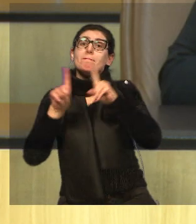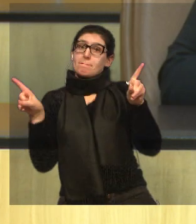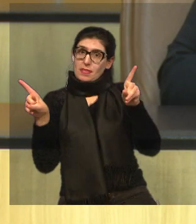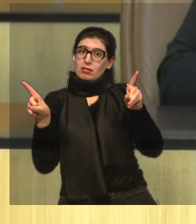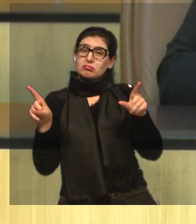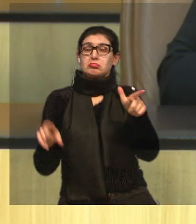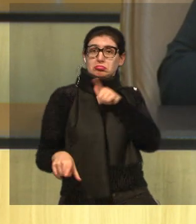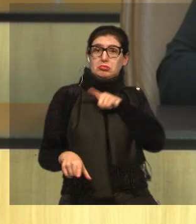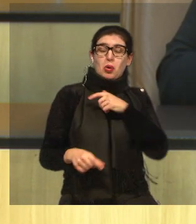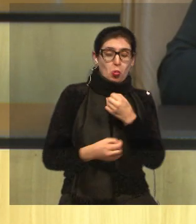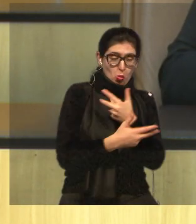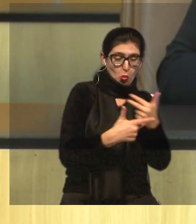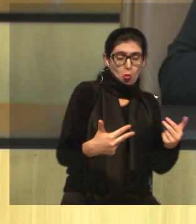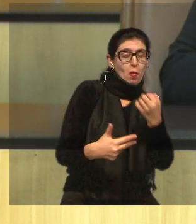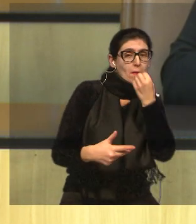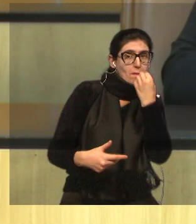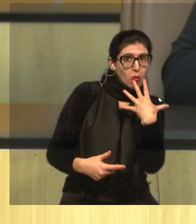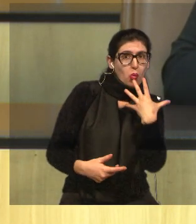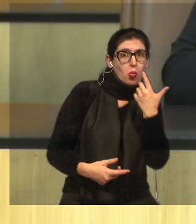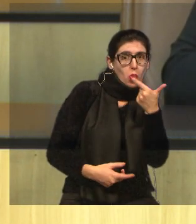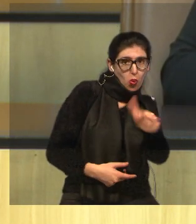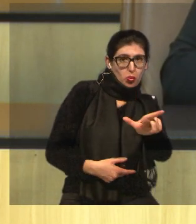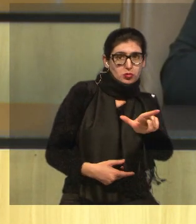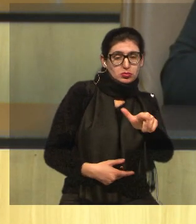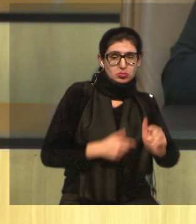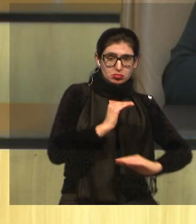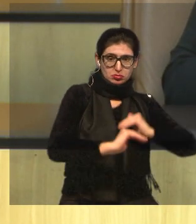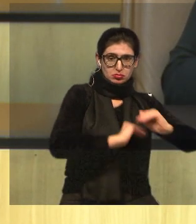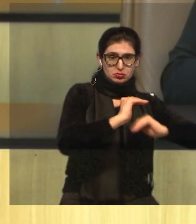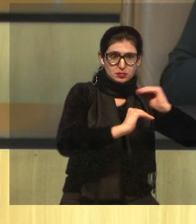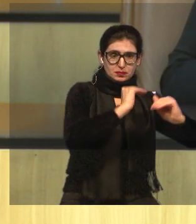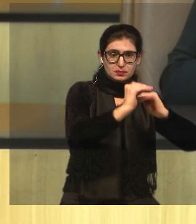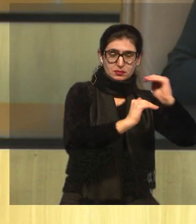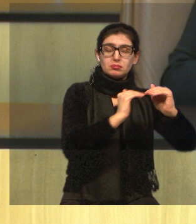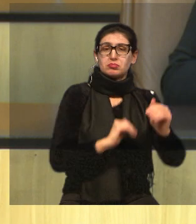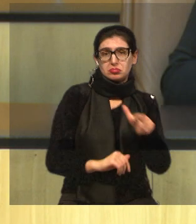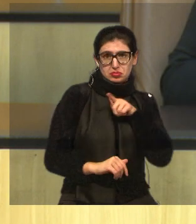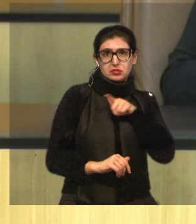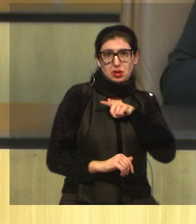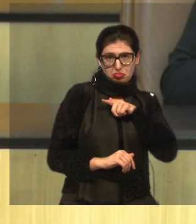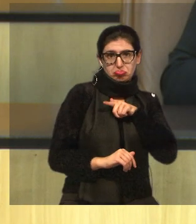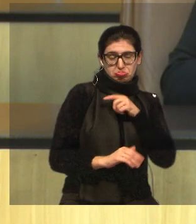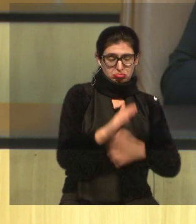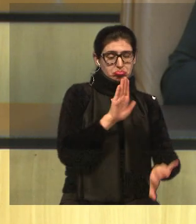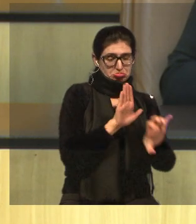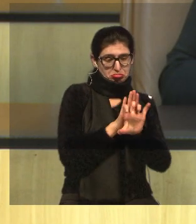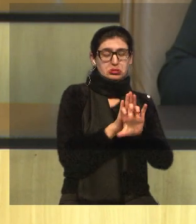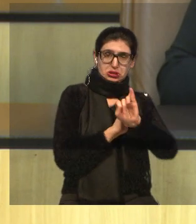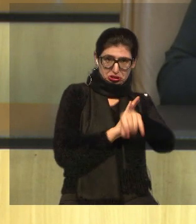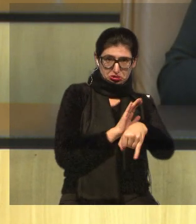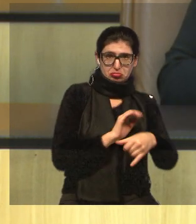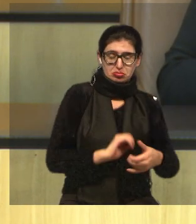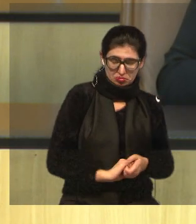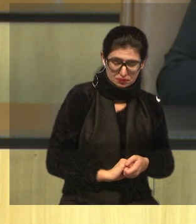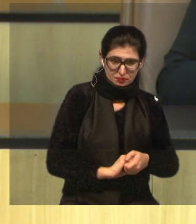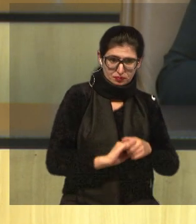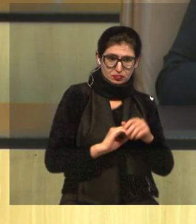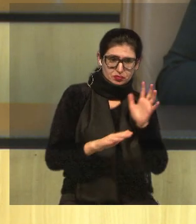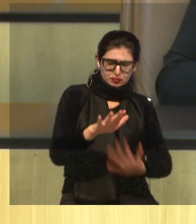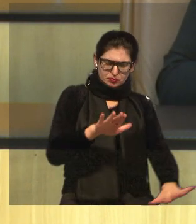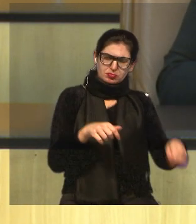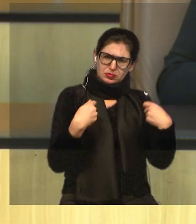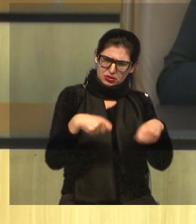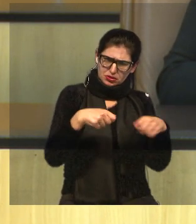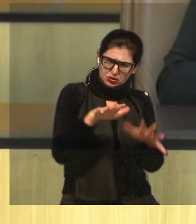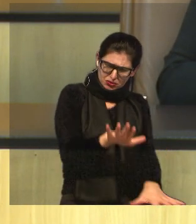feitas e muito há que se fazer, mas para a gente poder acolher e pensar, que eu sempre falo